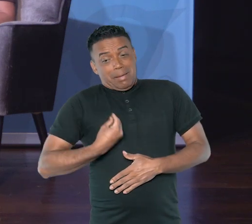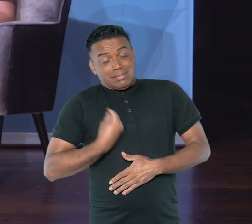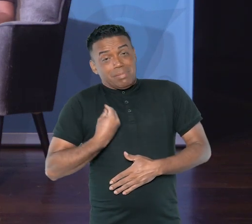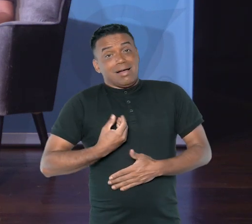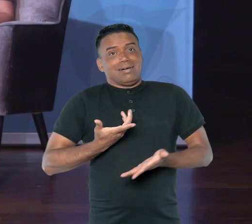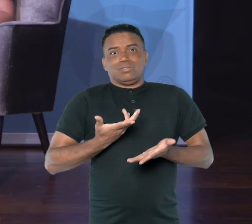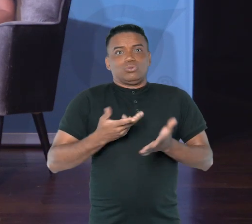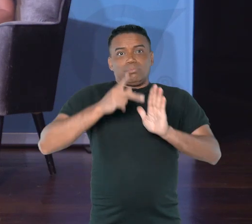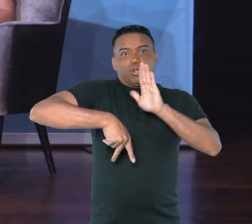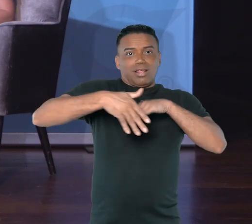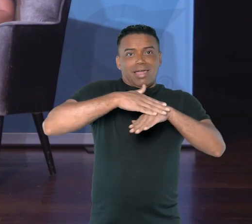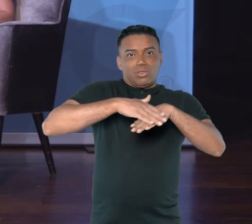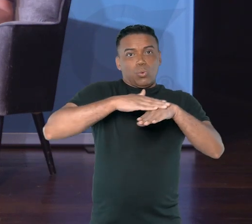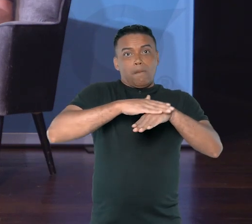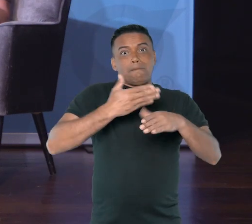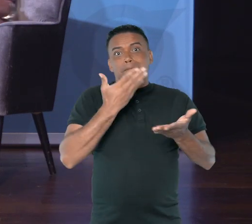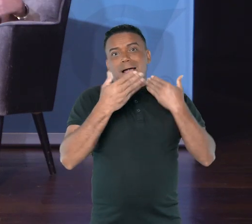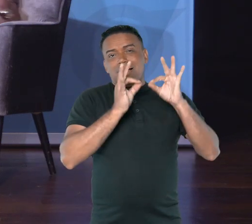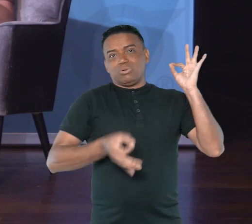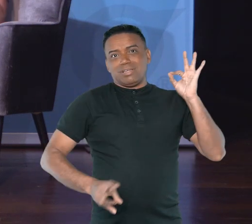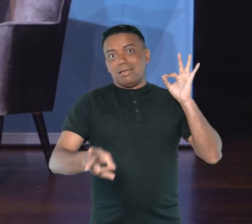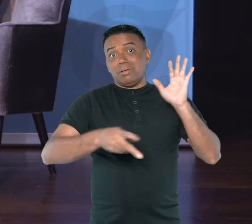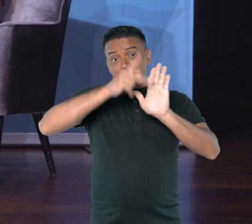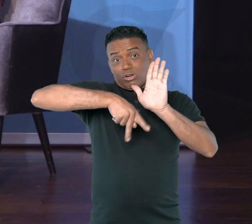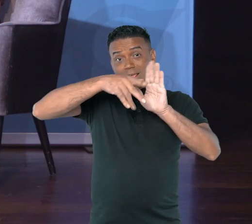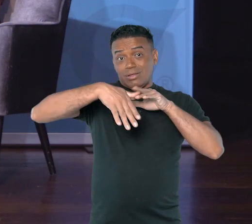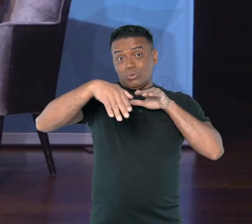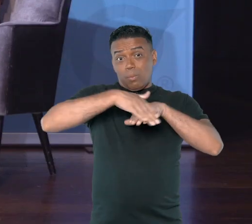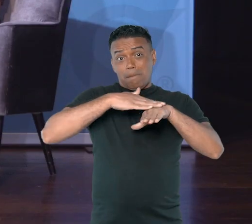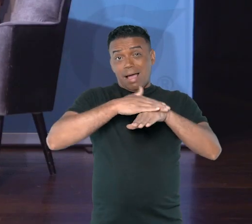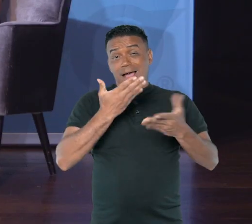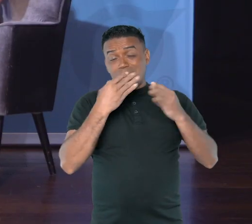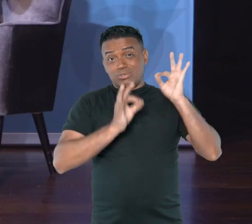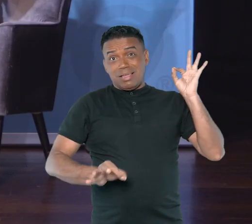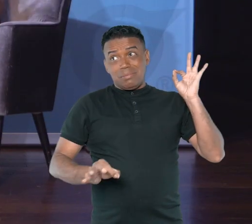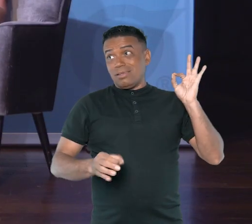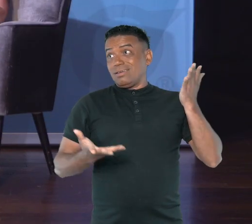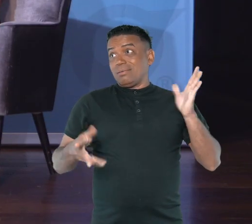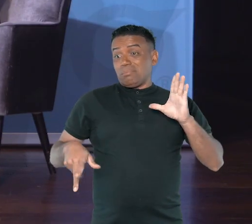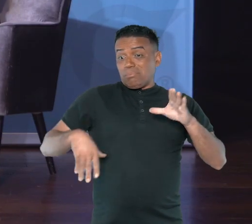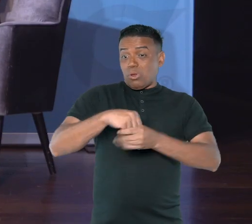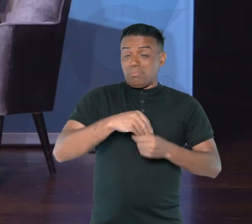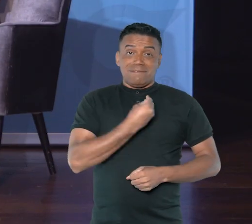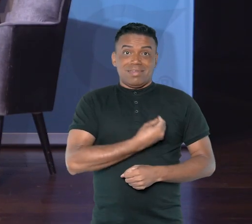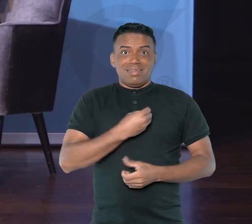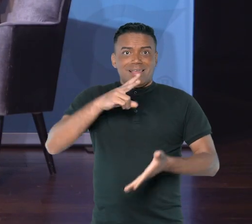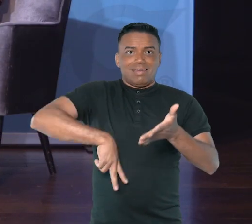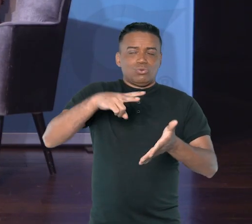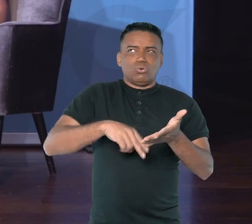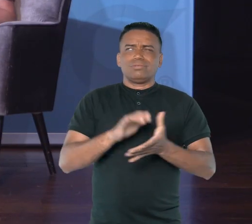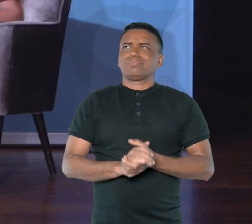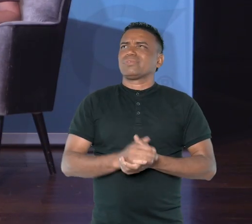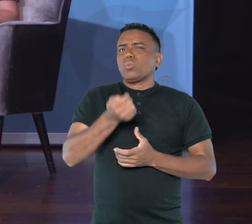minha vida de leitora. O Sempre um Papo é um projeto que faz parte da minha vida de leitora. Eu me lembro, a gente está falando em quase 40 anos,